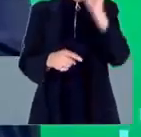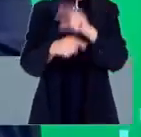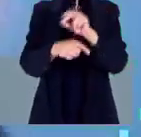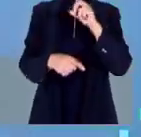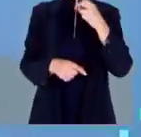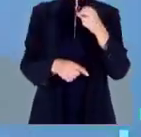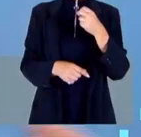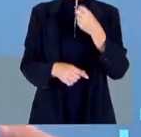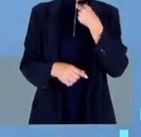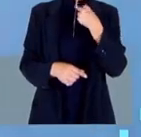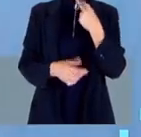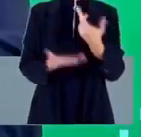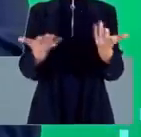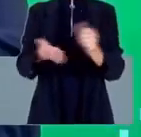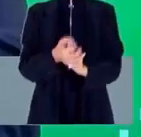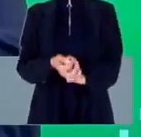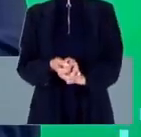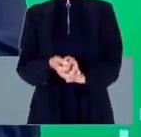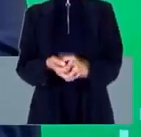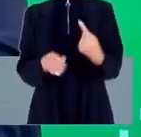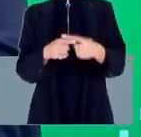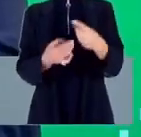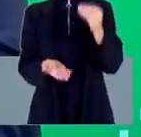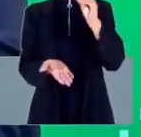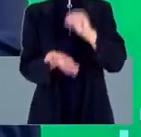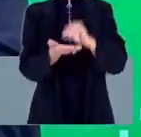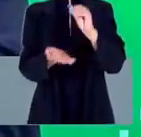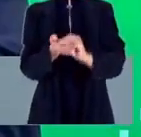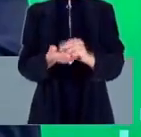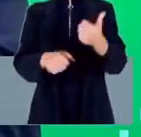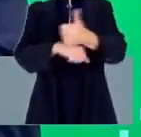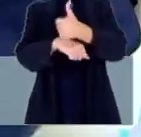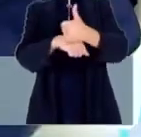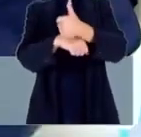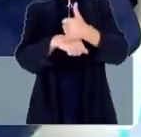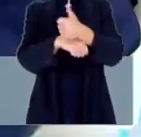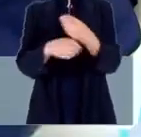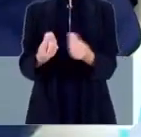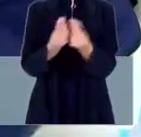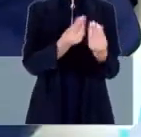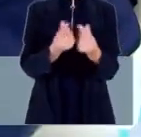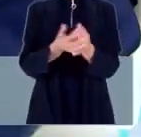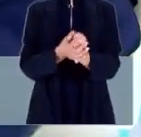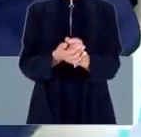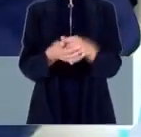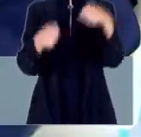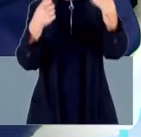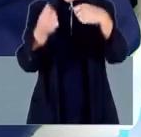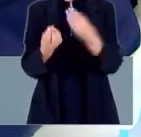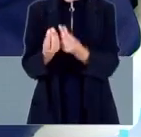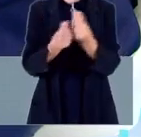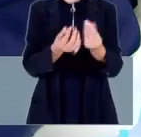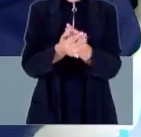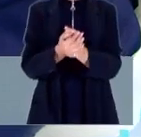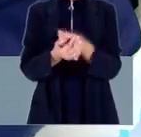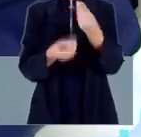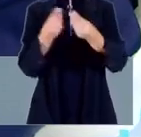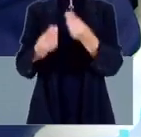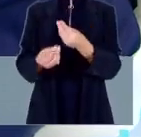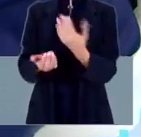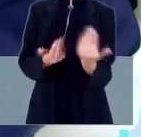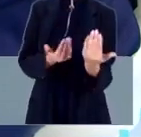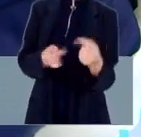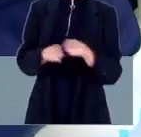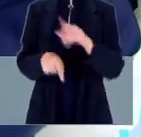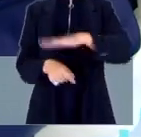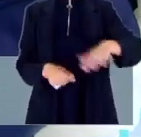o trabalhador não tá qualificado está acontecendo no Brasil inteiro Porque precisamos qualificar como é que a gente qualifica essas crianças desses